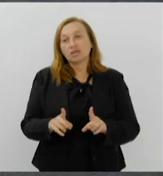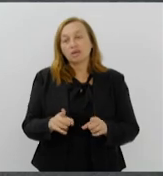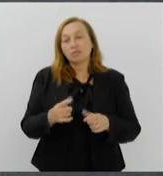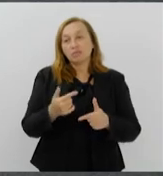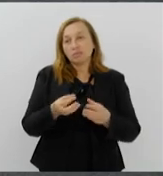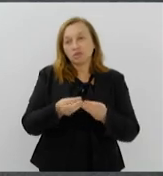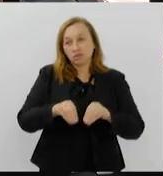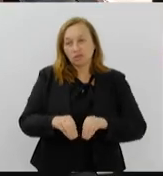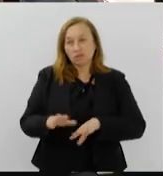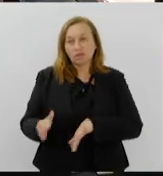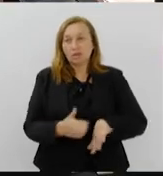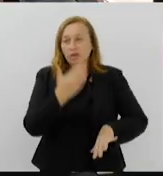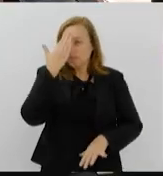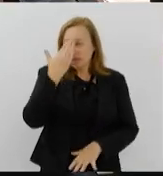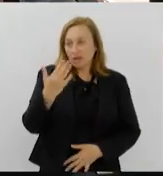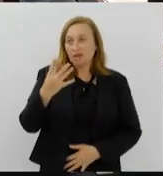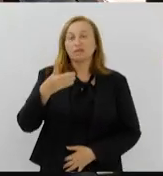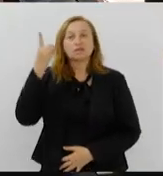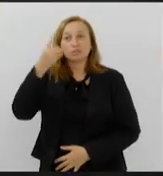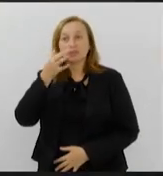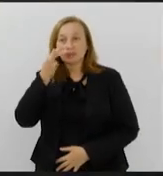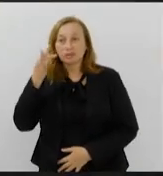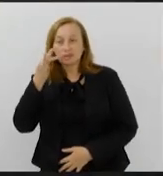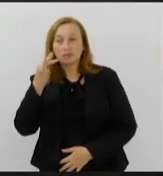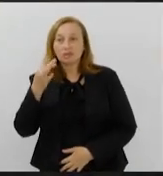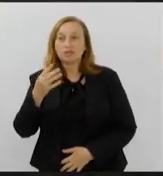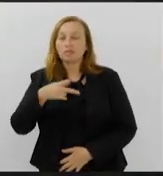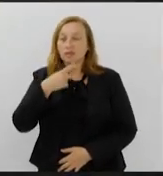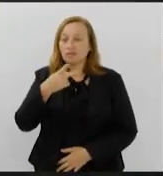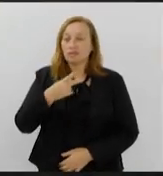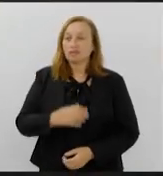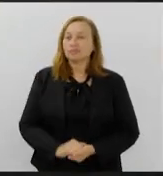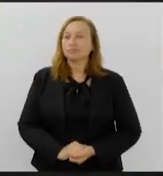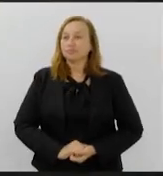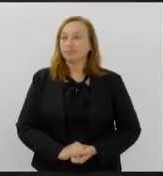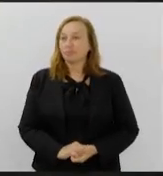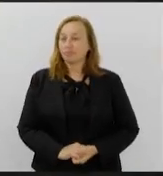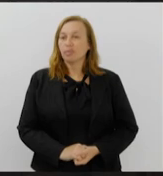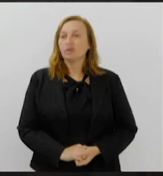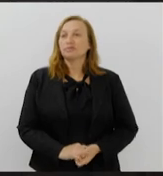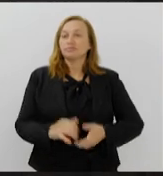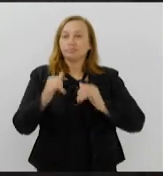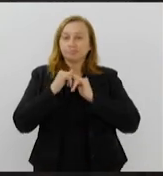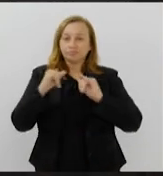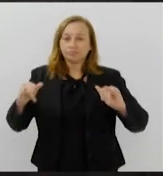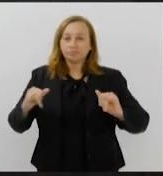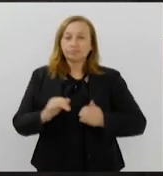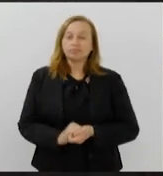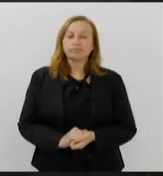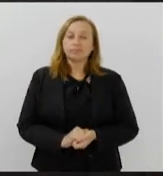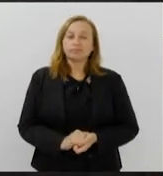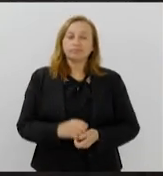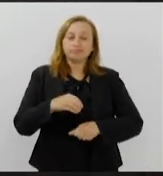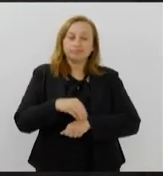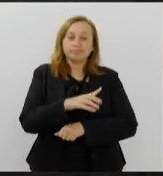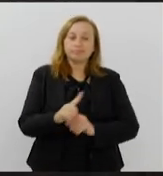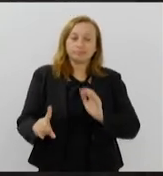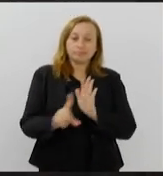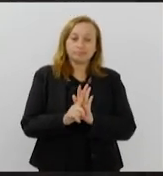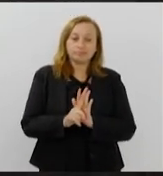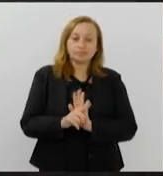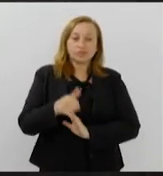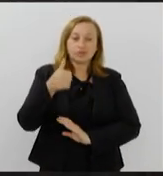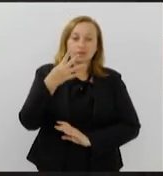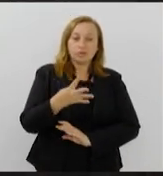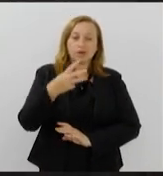contribuição. Obrigado, deputado Serafini, pela colocação. Anuncio indicação legislativa